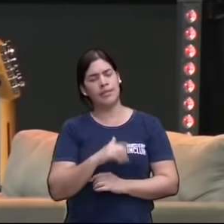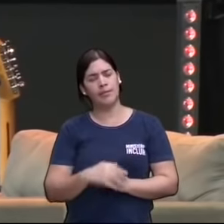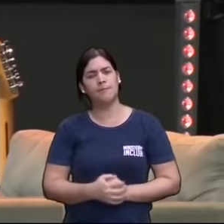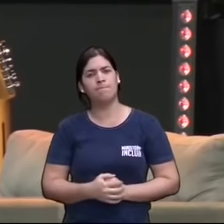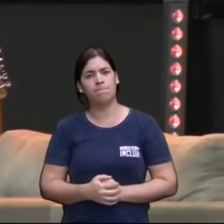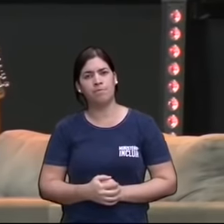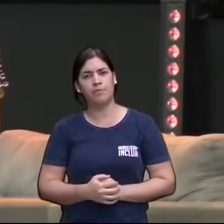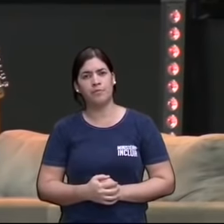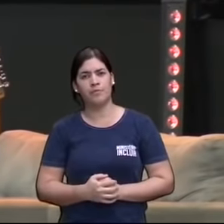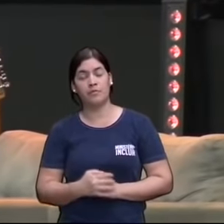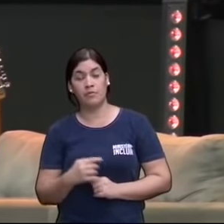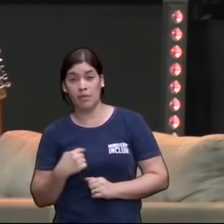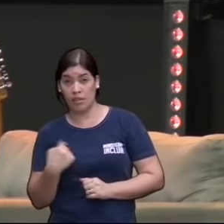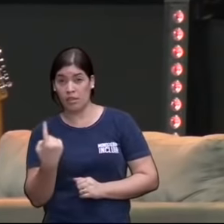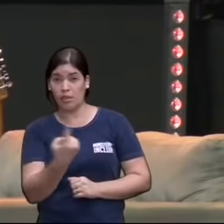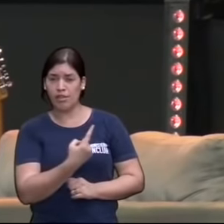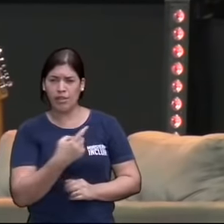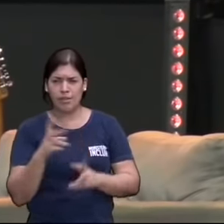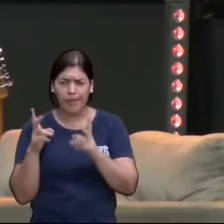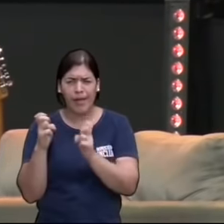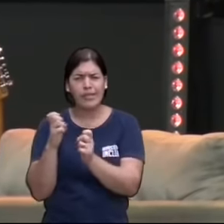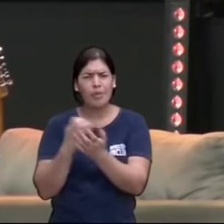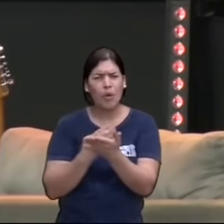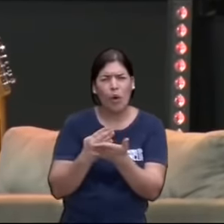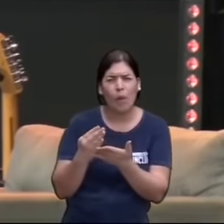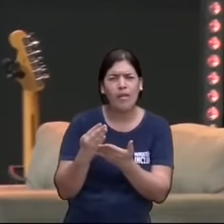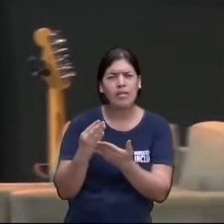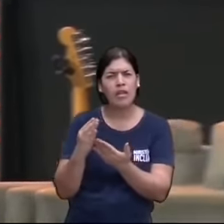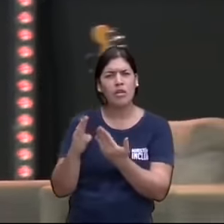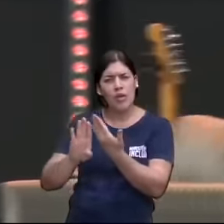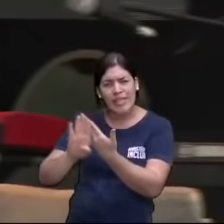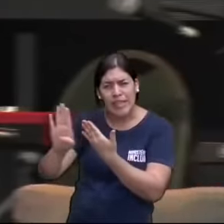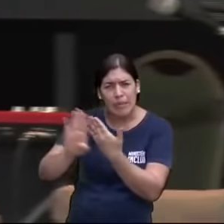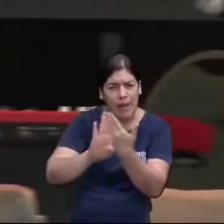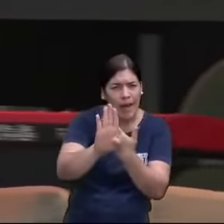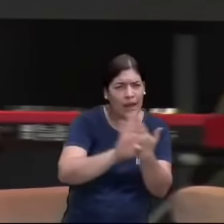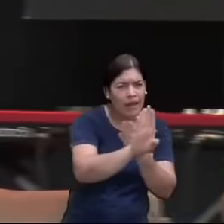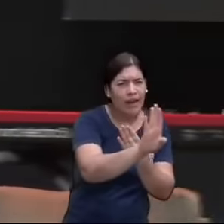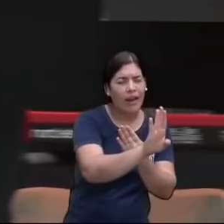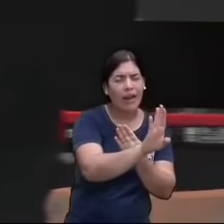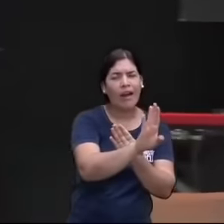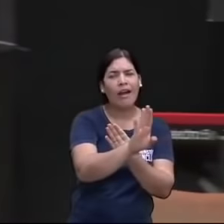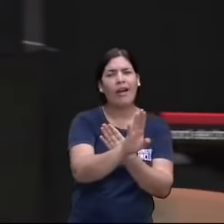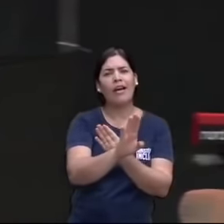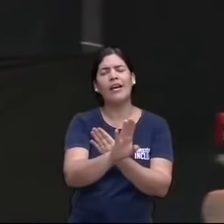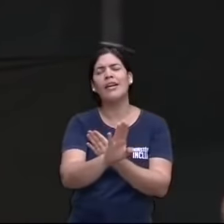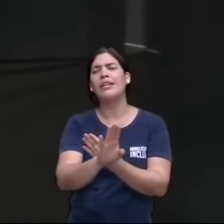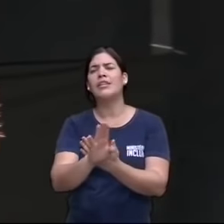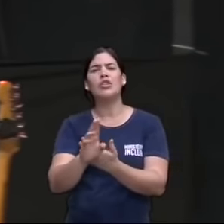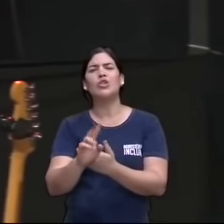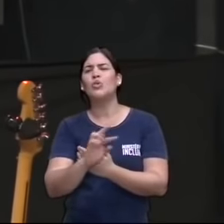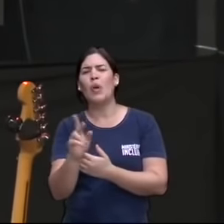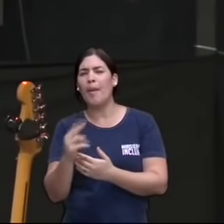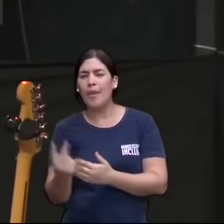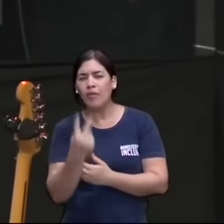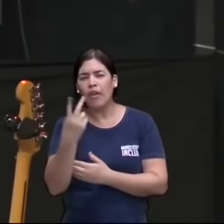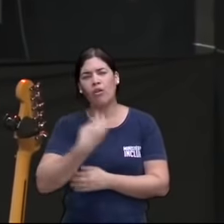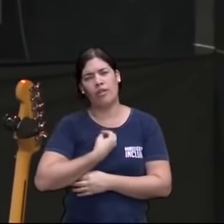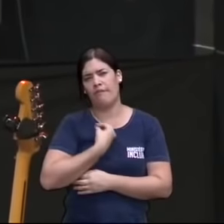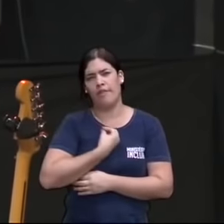E a gente está começando a separar as pessoas não pela necessidade e nem pelo valor de suas